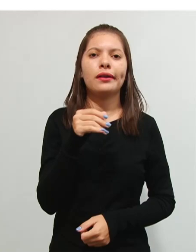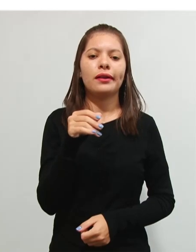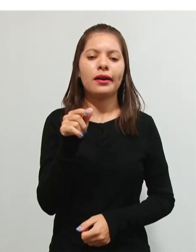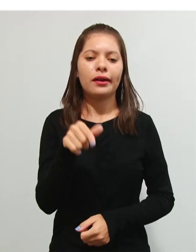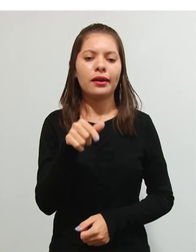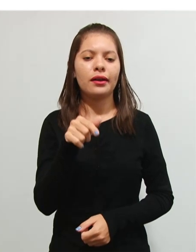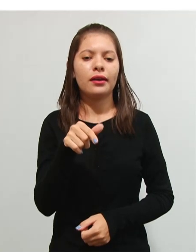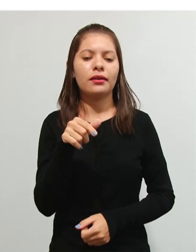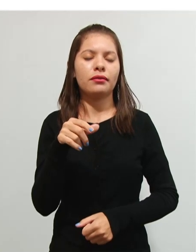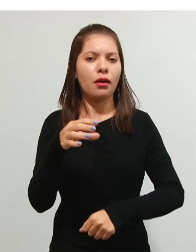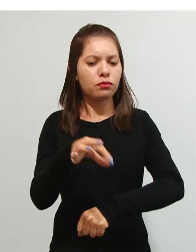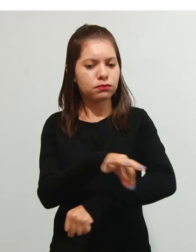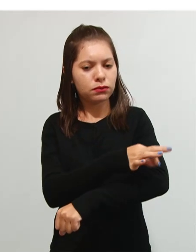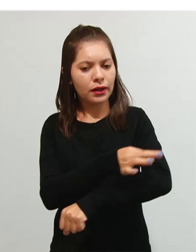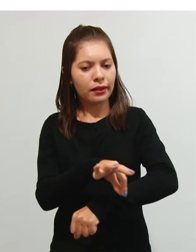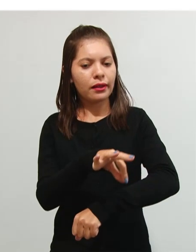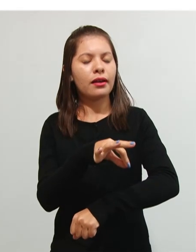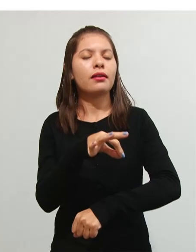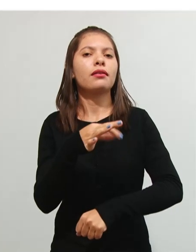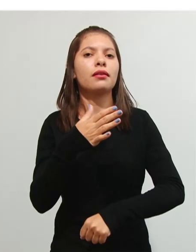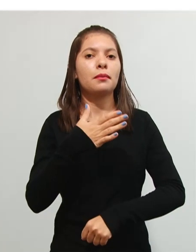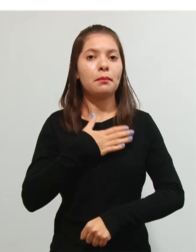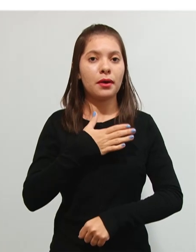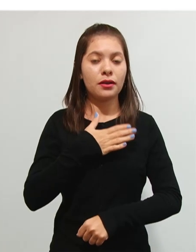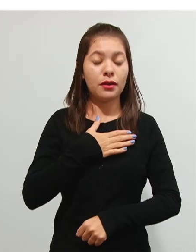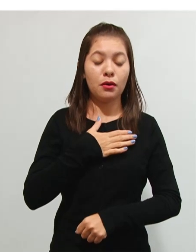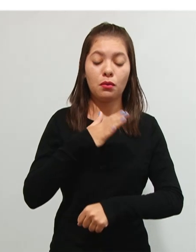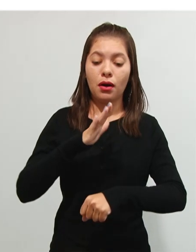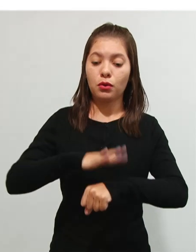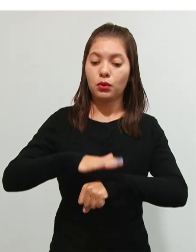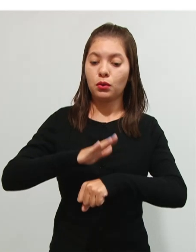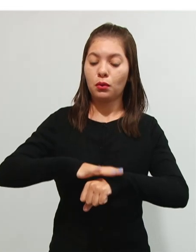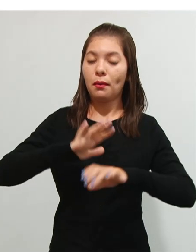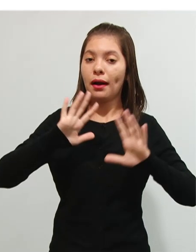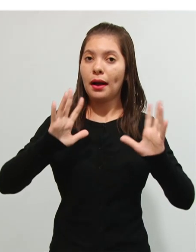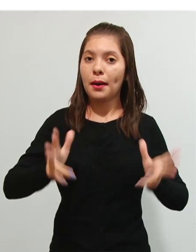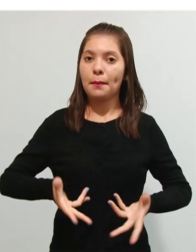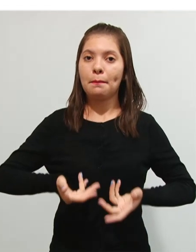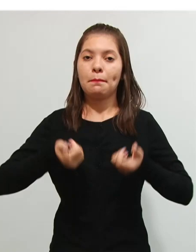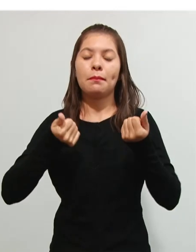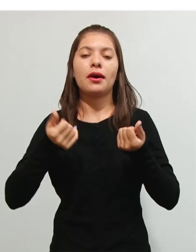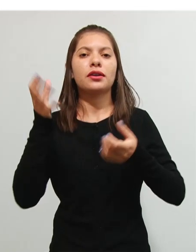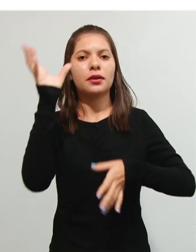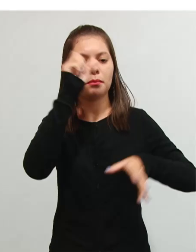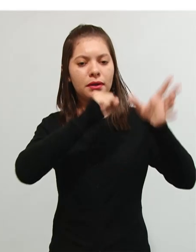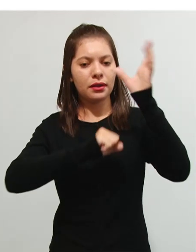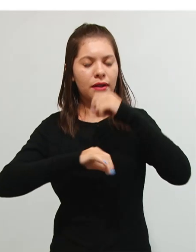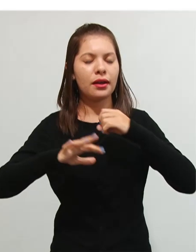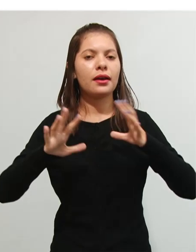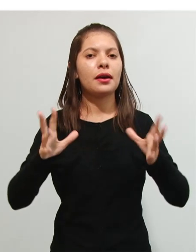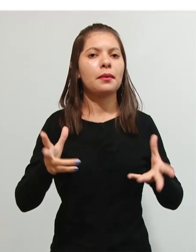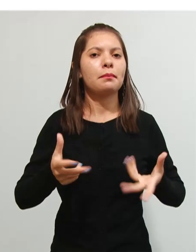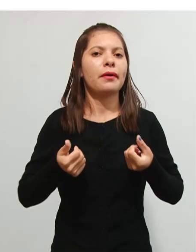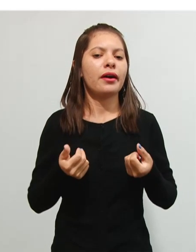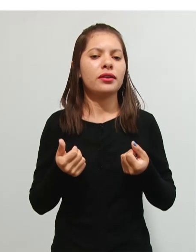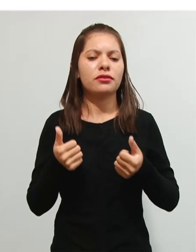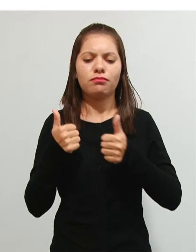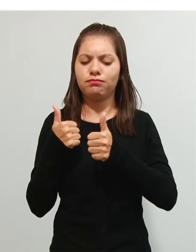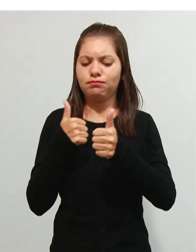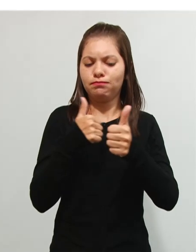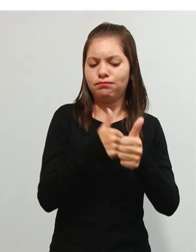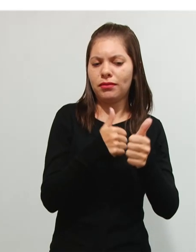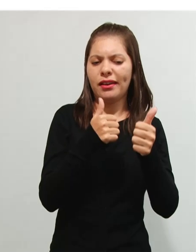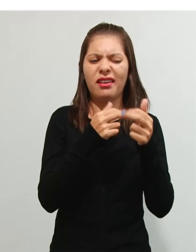é um arquiteto de si mesmo, ele é um ser autônomo, capaz de aprender, capaz de não seguir regras, desde